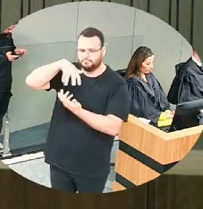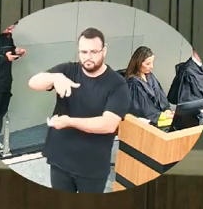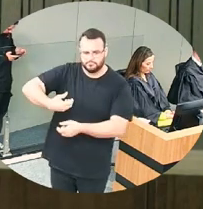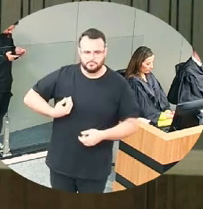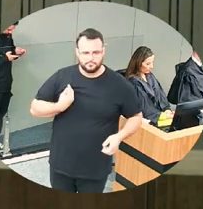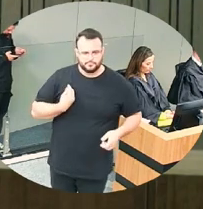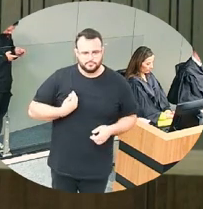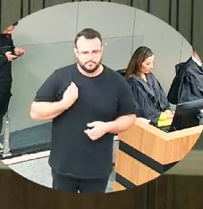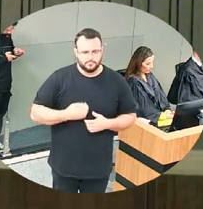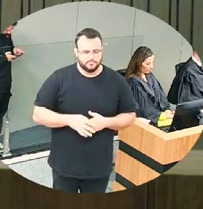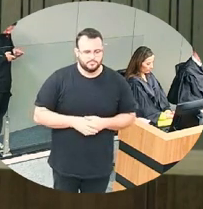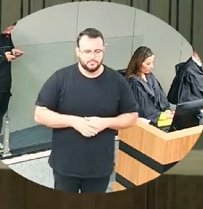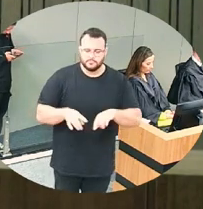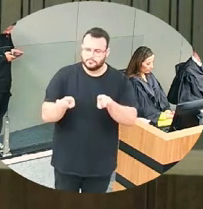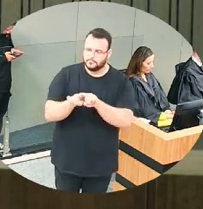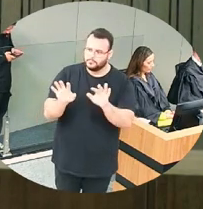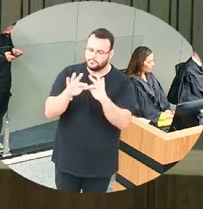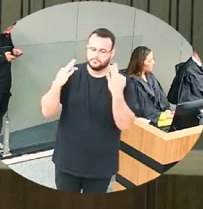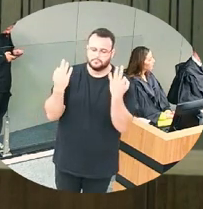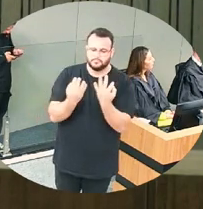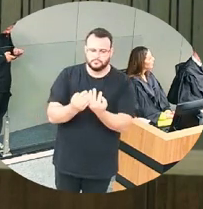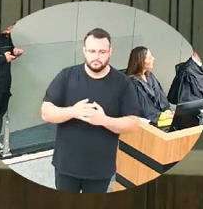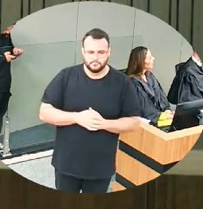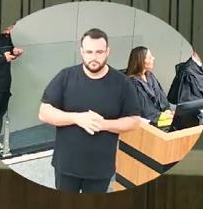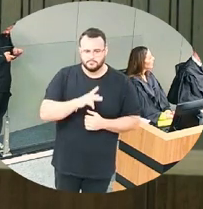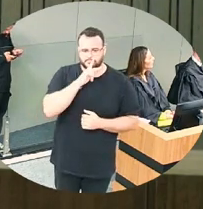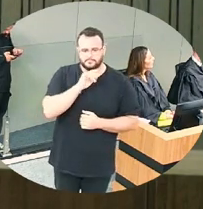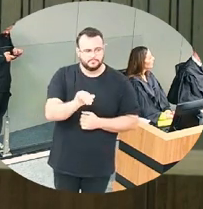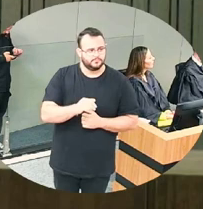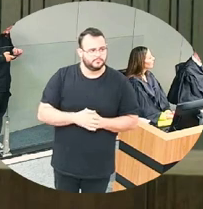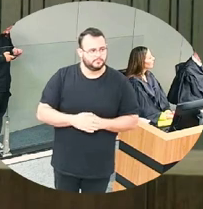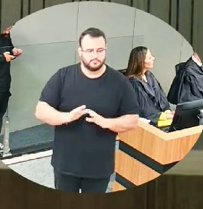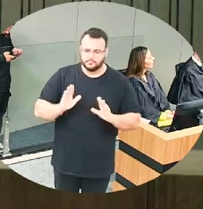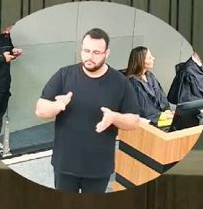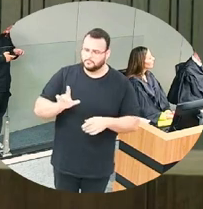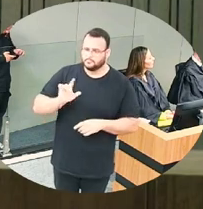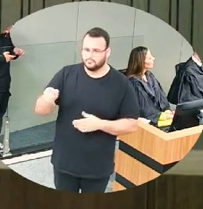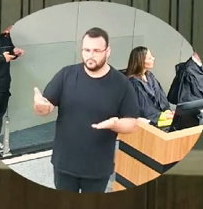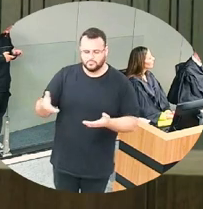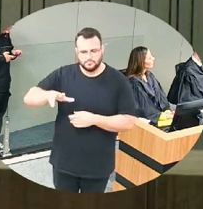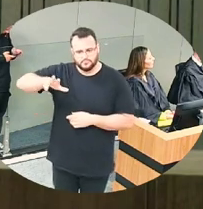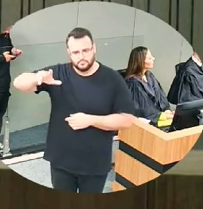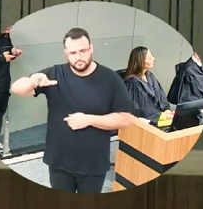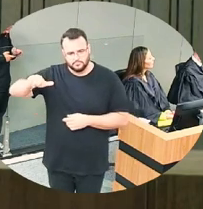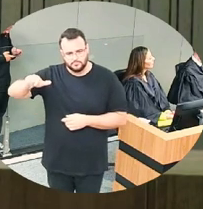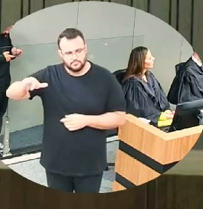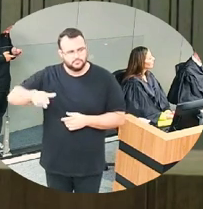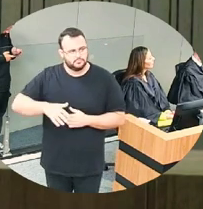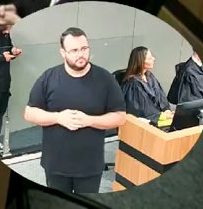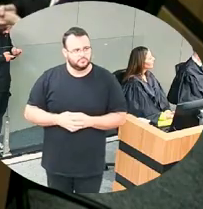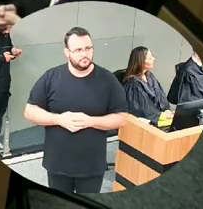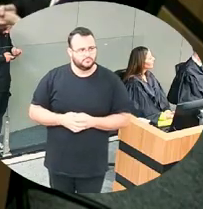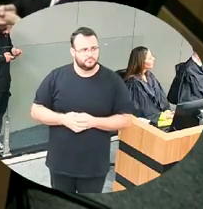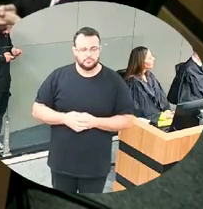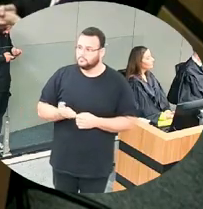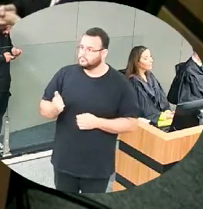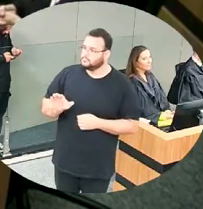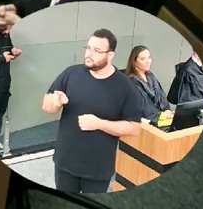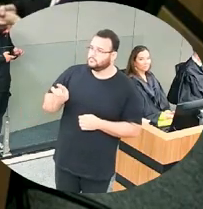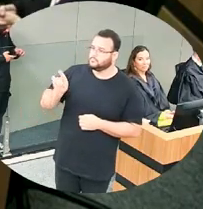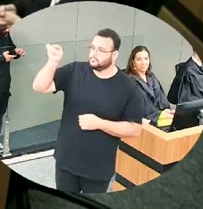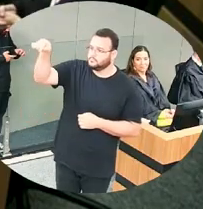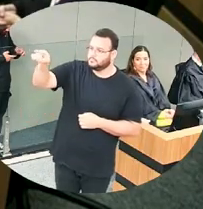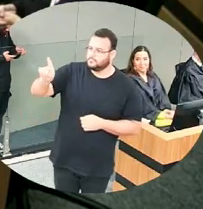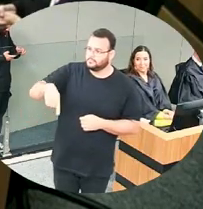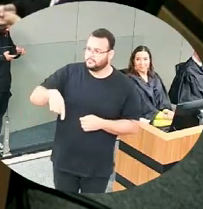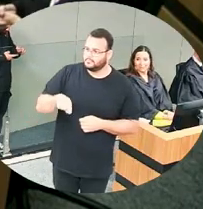existência aos meus familiares aos pais hoje ausentes meus irmãos um que tá lá no fundo que inclusive